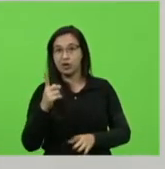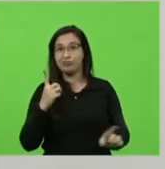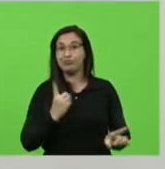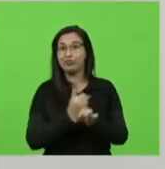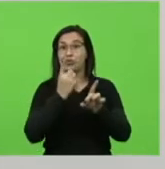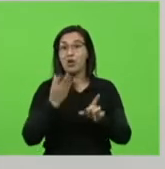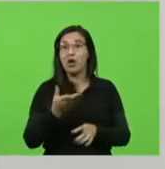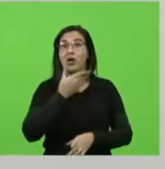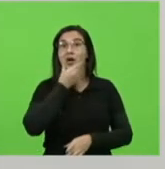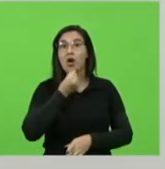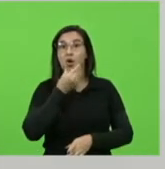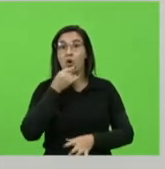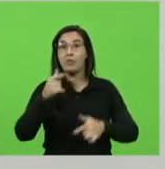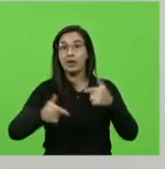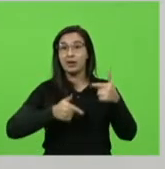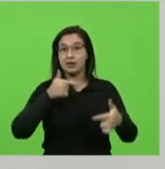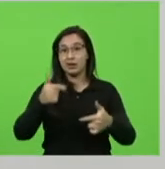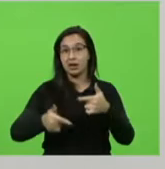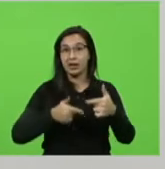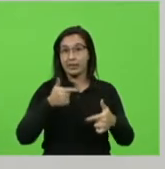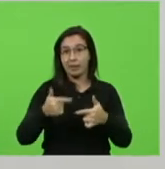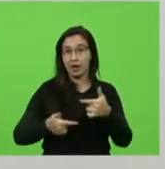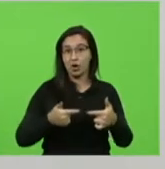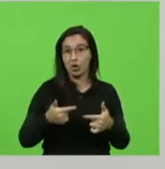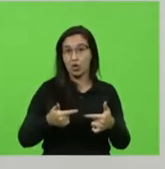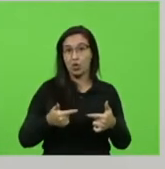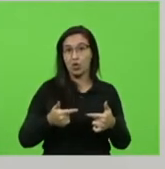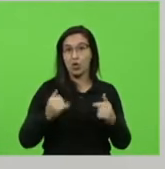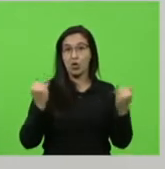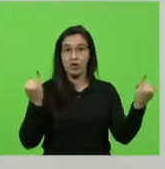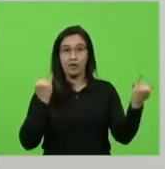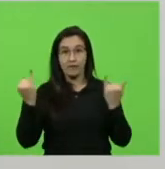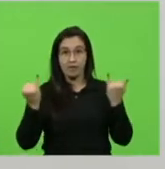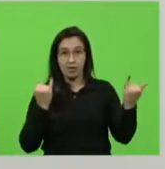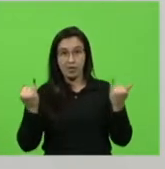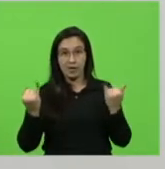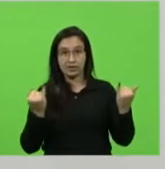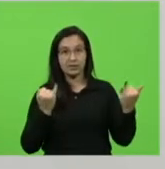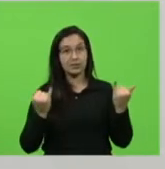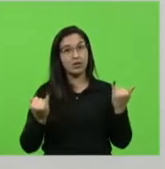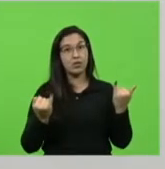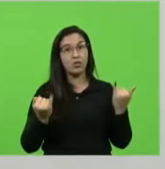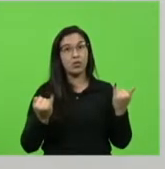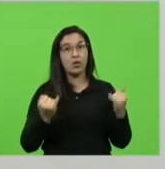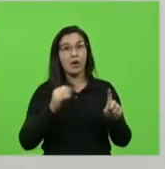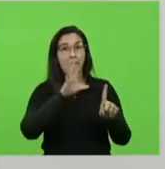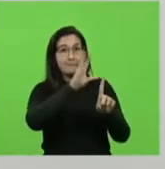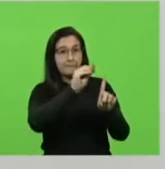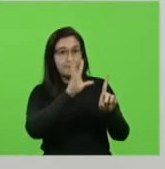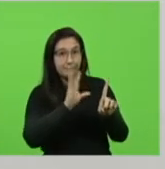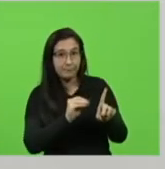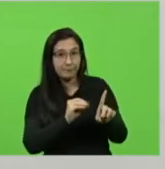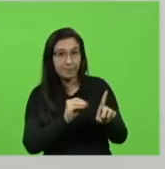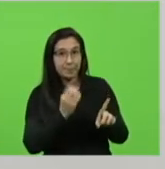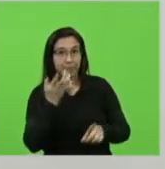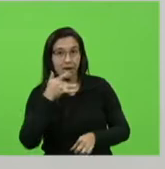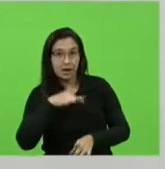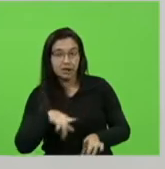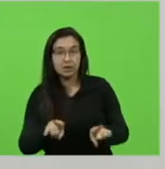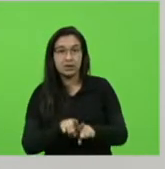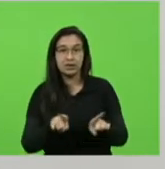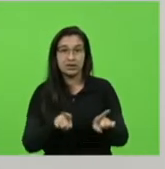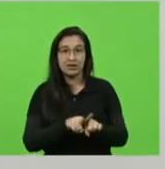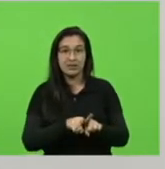tinha trabalhado com dados de pedofilia e exploração de crianças. Apenas o Sr. X, um dos